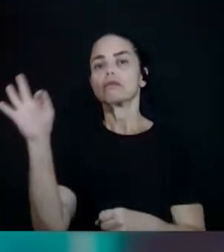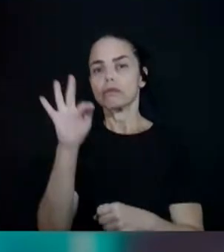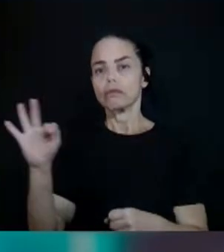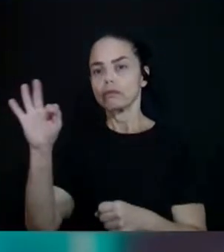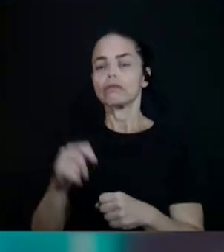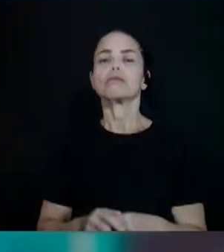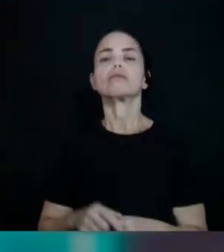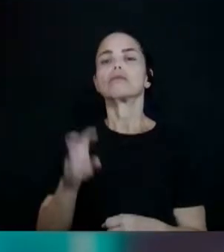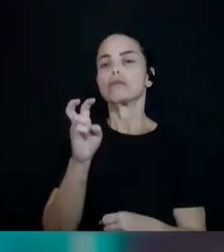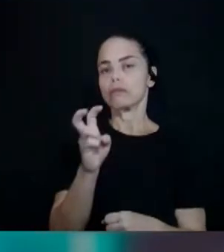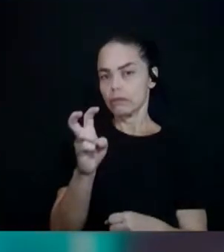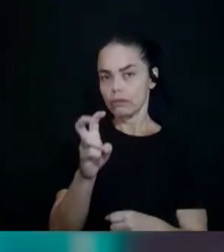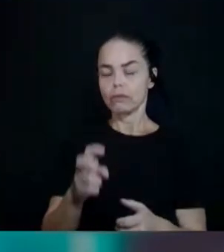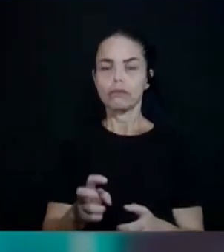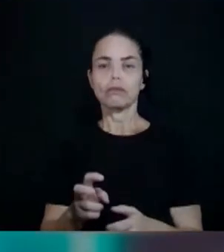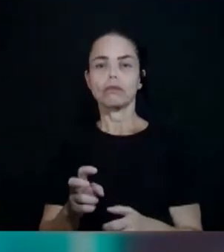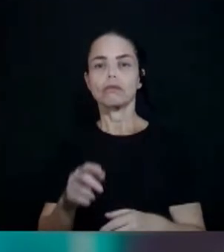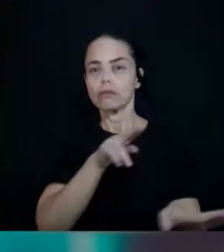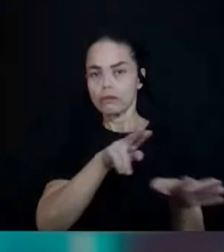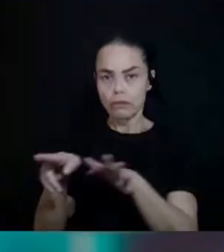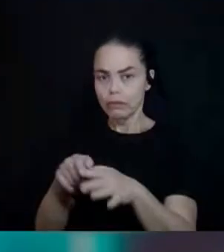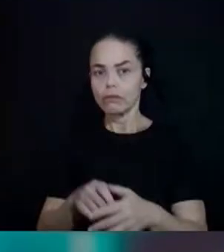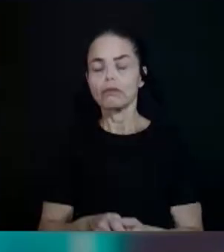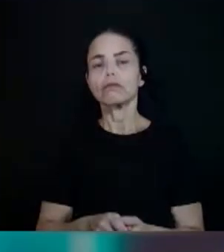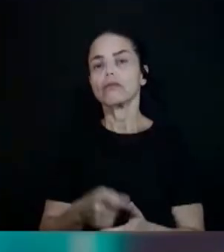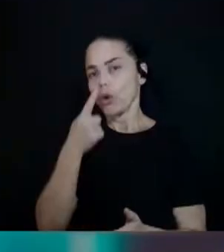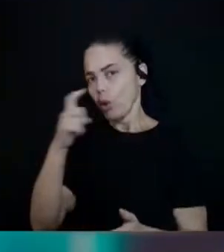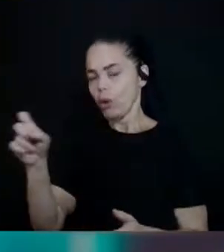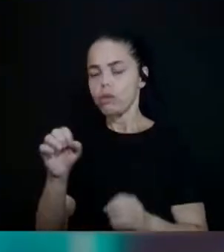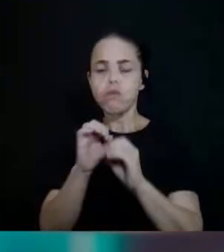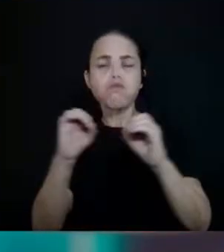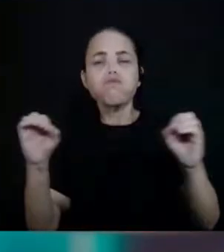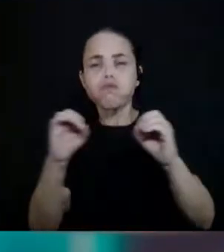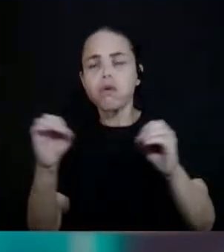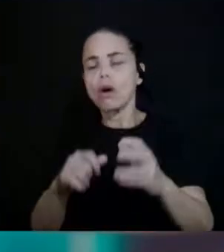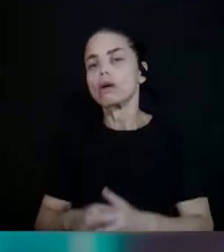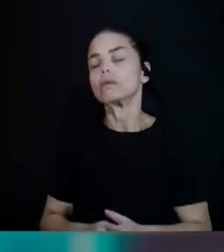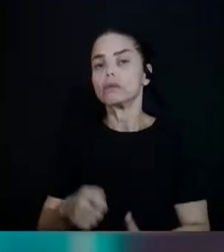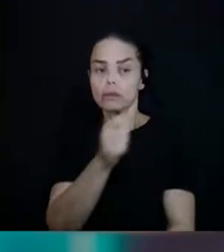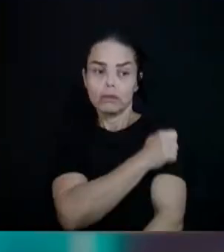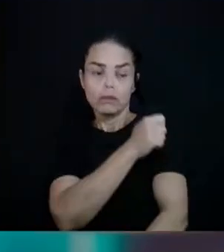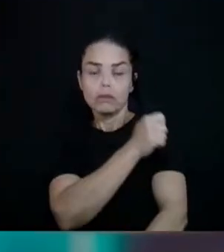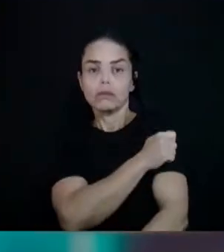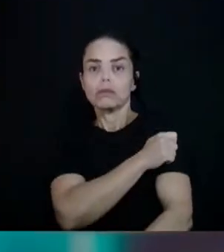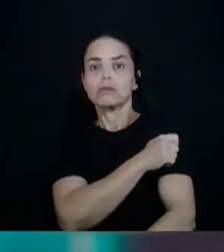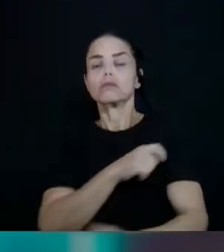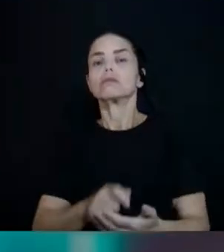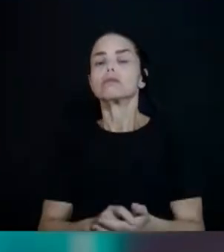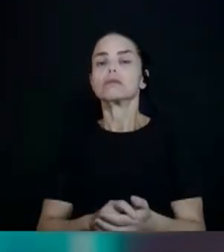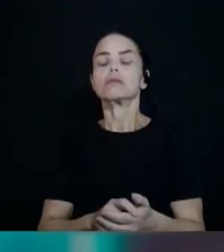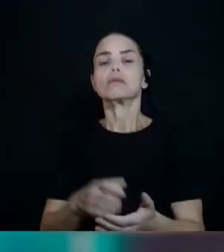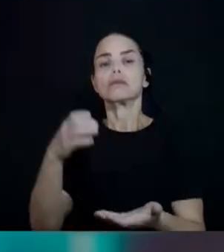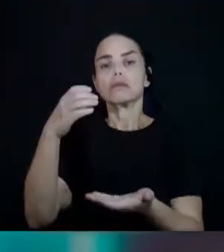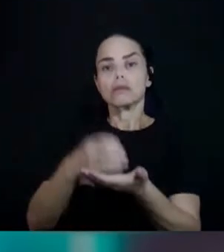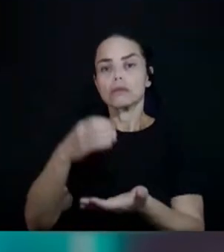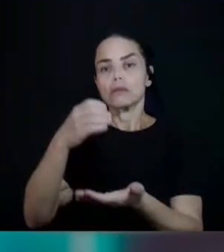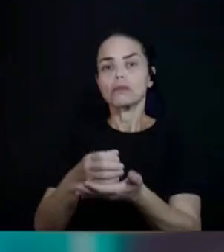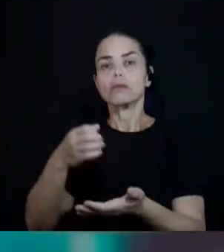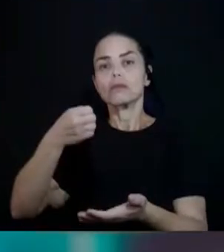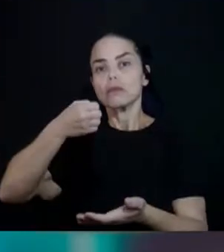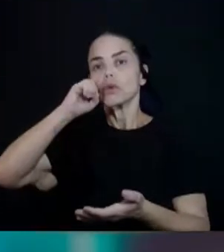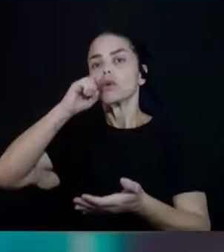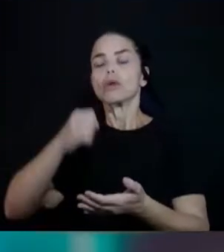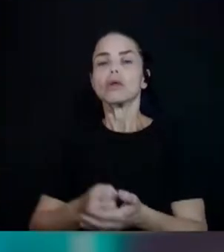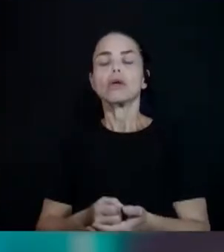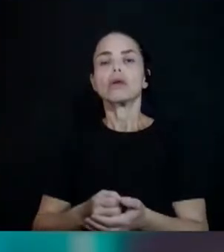quinta semana lixo zero, né? Todo aluno na calorada ganha uma caneca de presente para a gente eliminar o plástico de